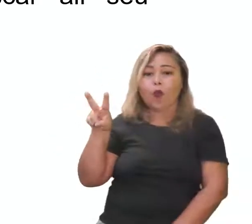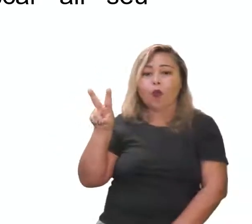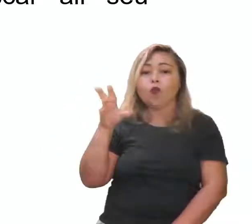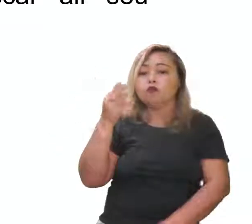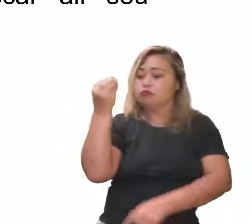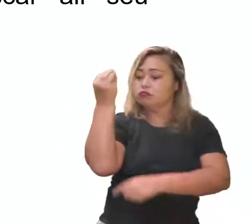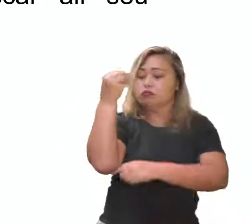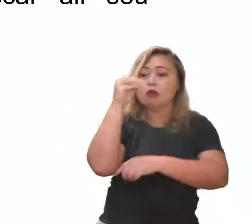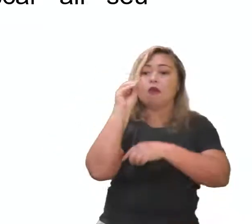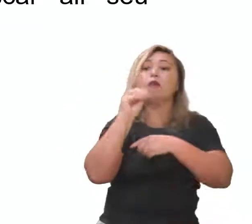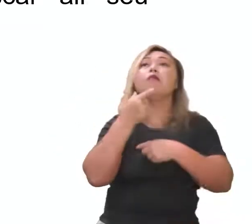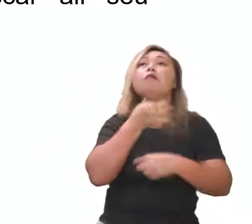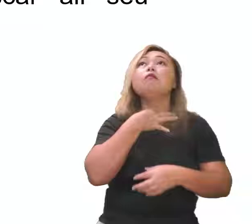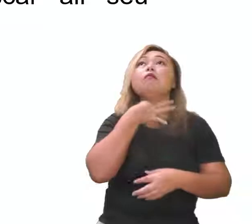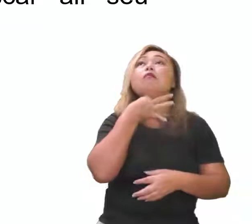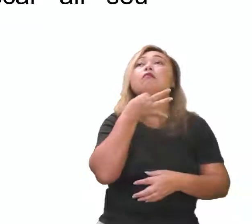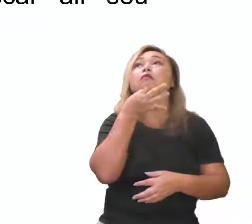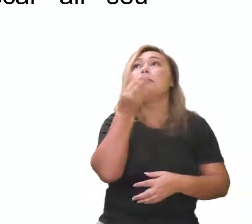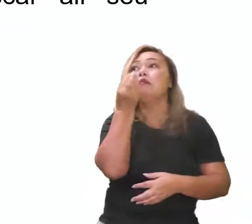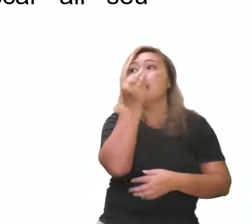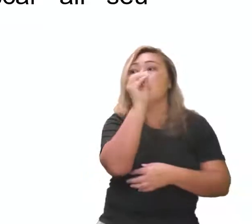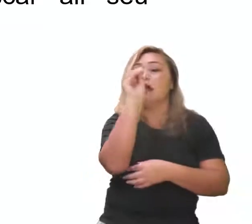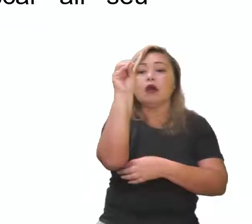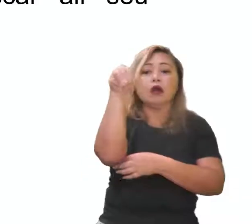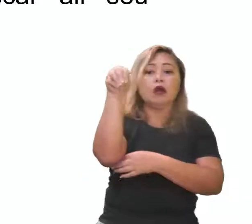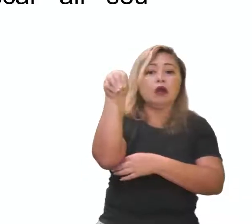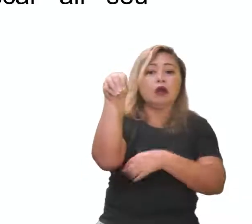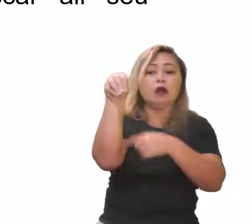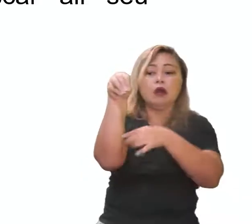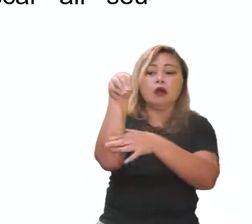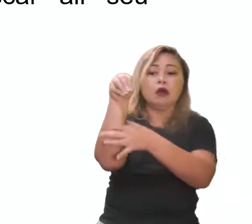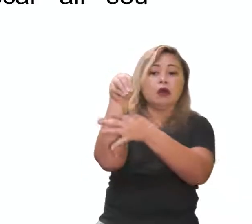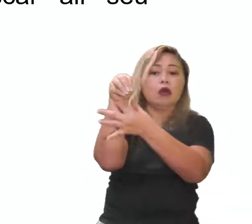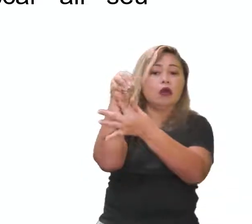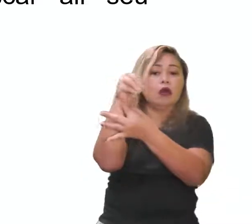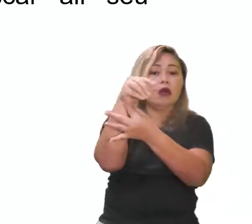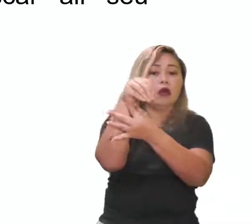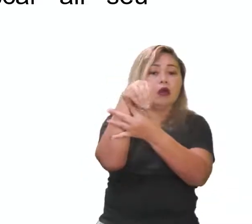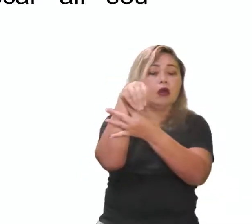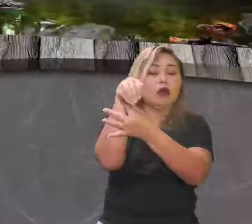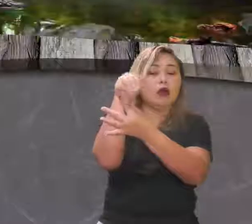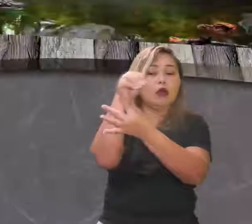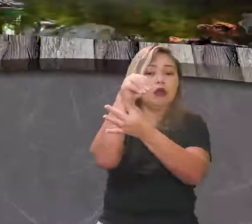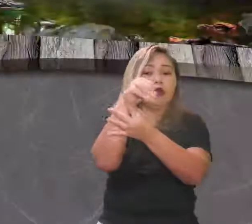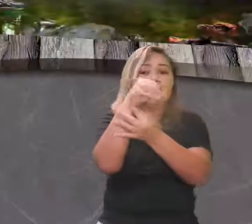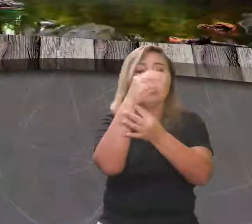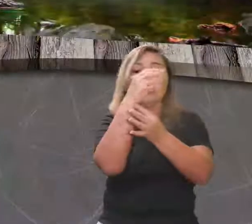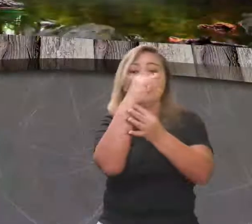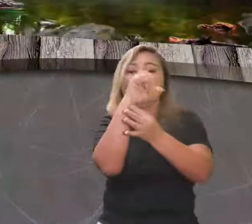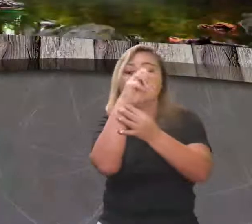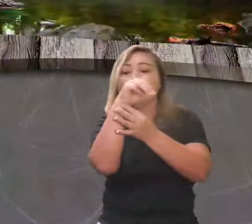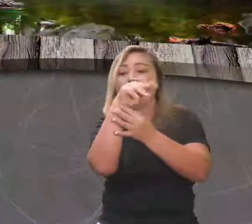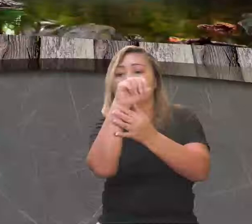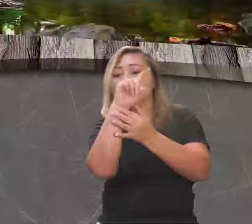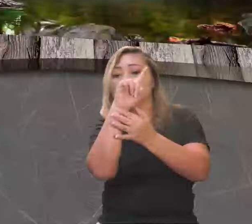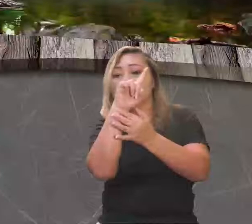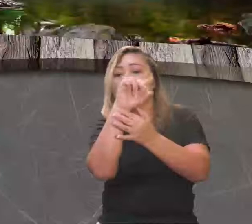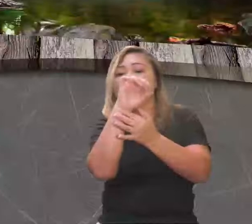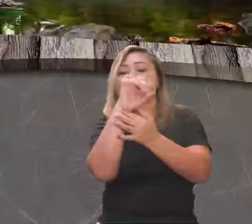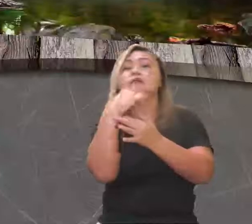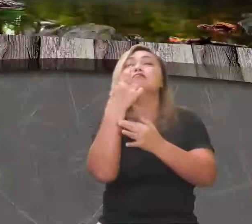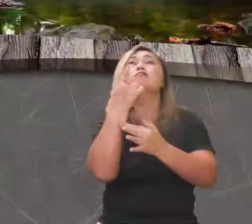formato do pescoço, né? A gente tem uma teoria lá, quando a gente está falando sobre a origem da vida, dos pescoços de cisne, né? Que tem